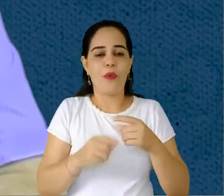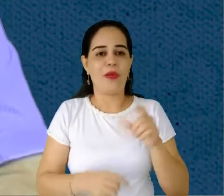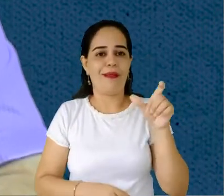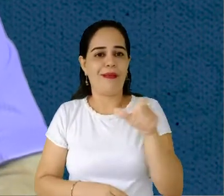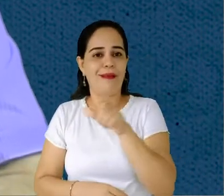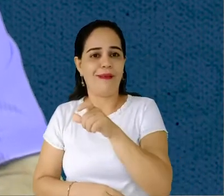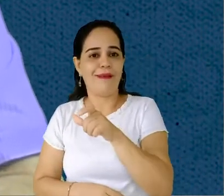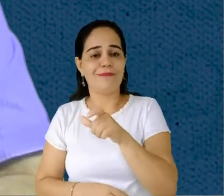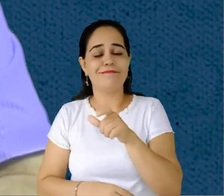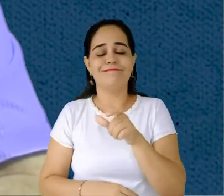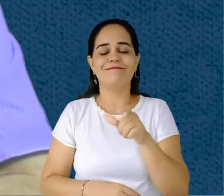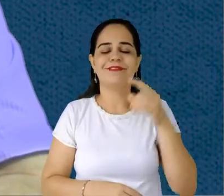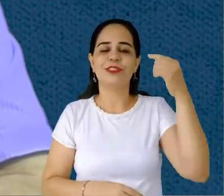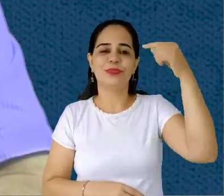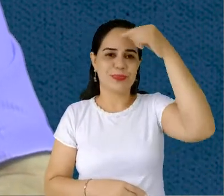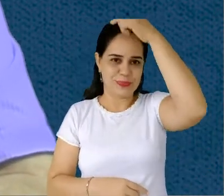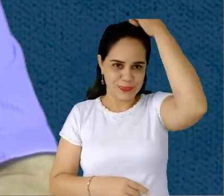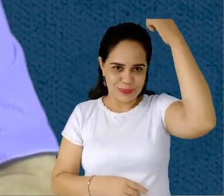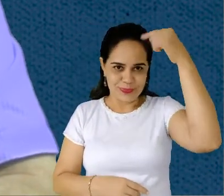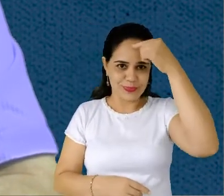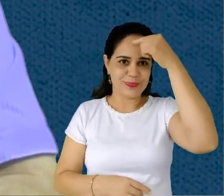habitantes são santos.